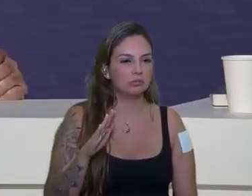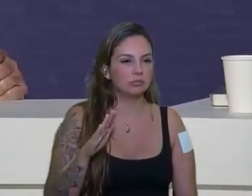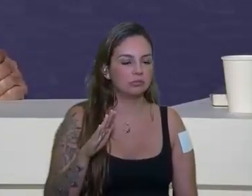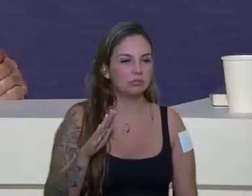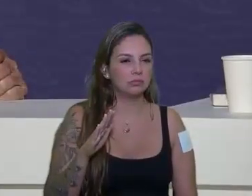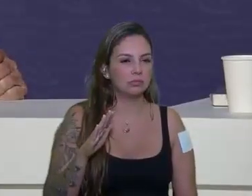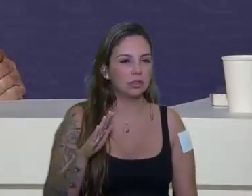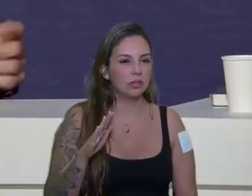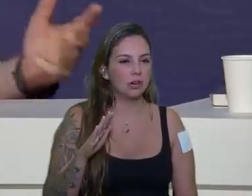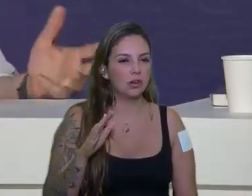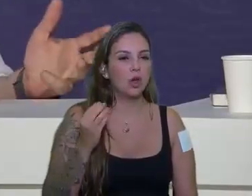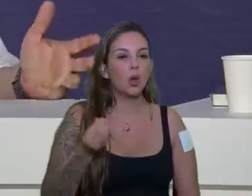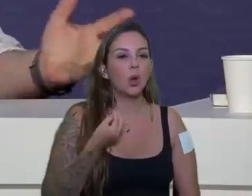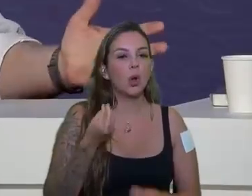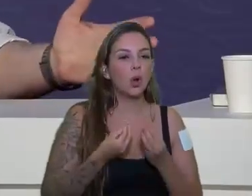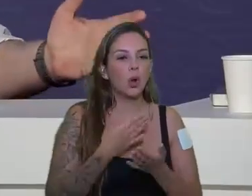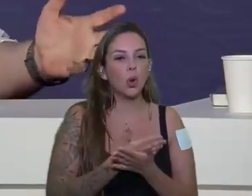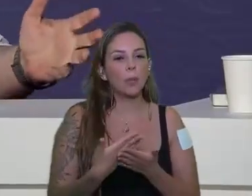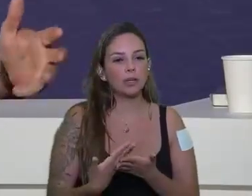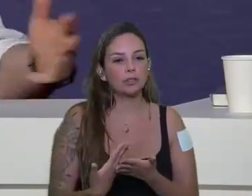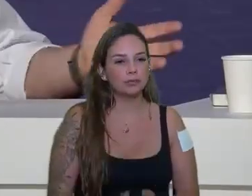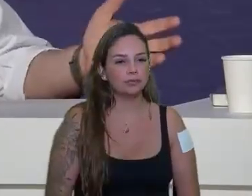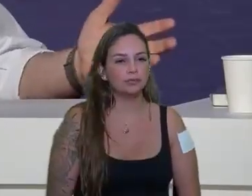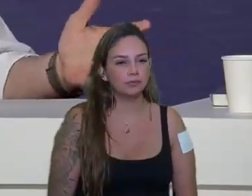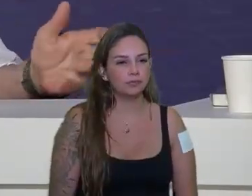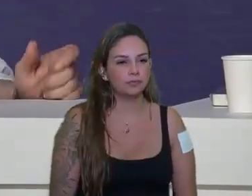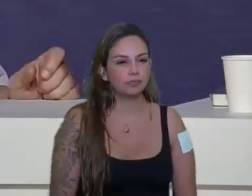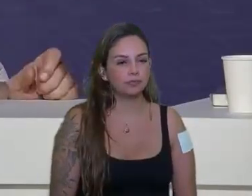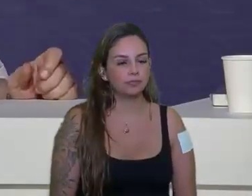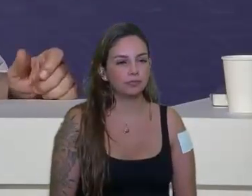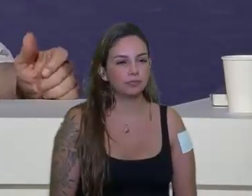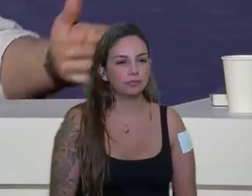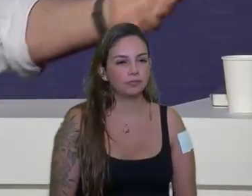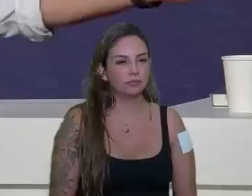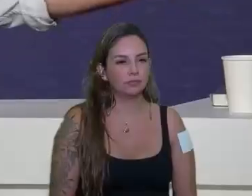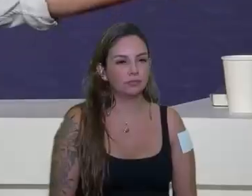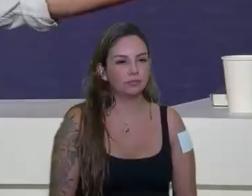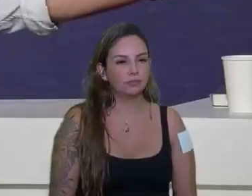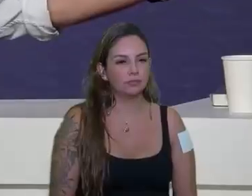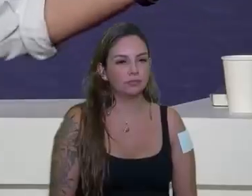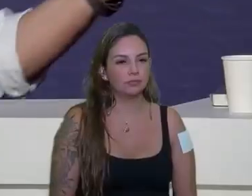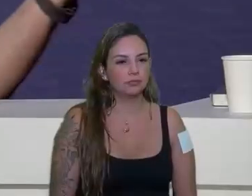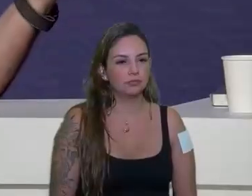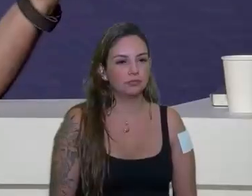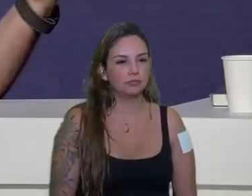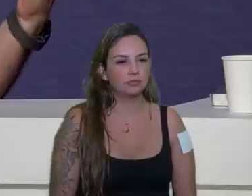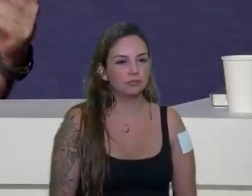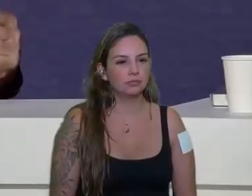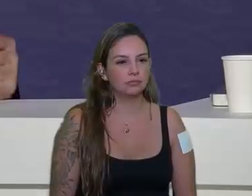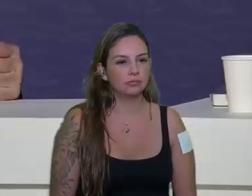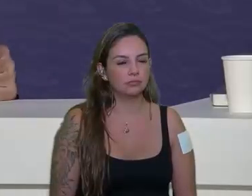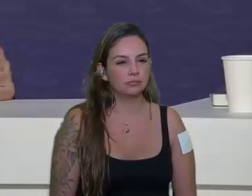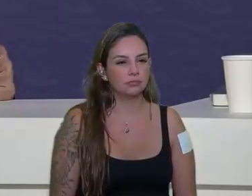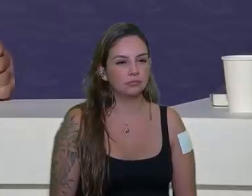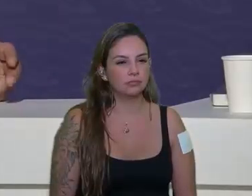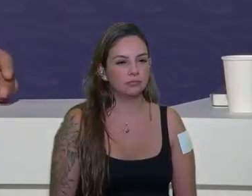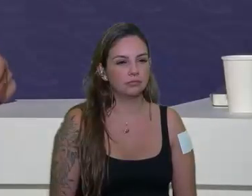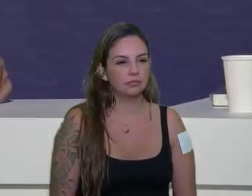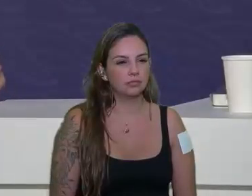Mas como é que começou? Como é que vocês veem? Qual é a receptividade? Podemos começar com a Lara e para